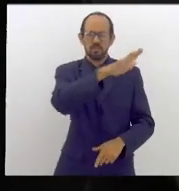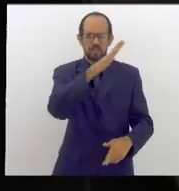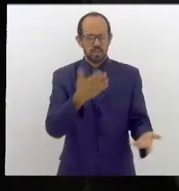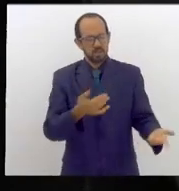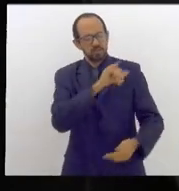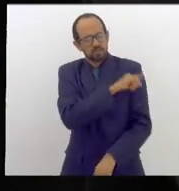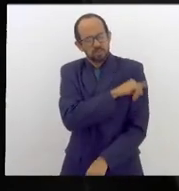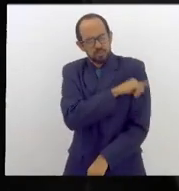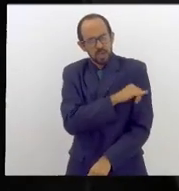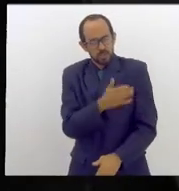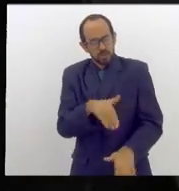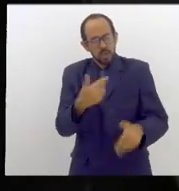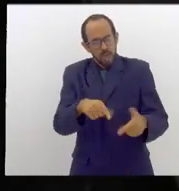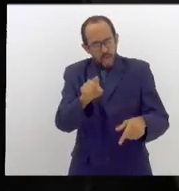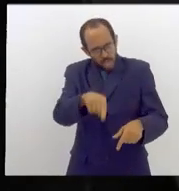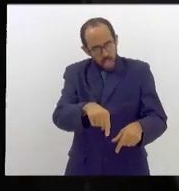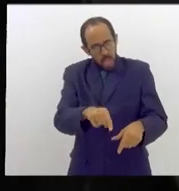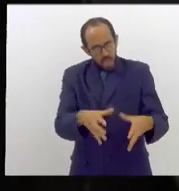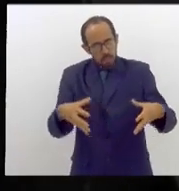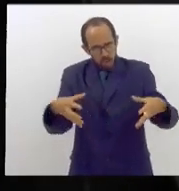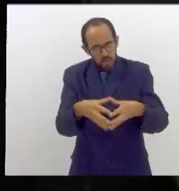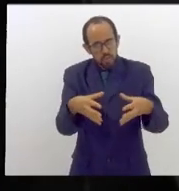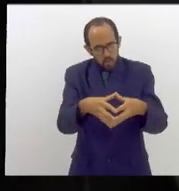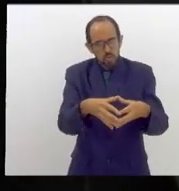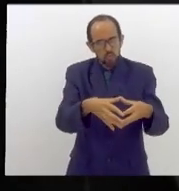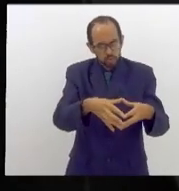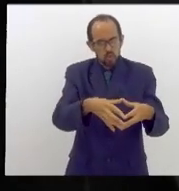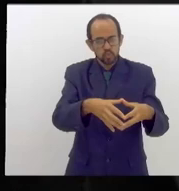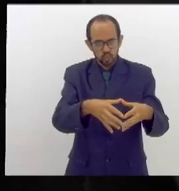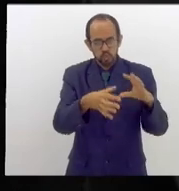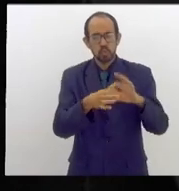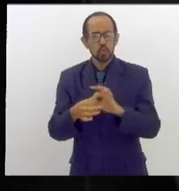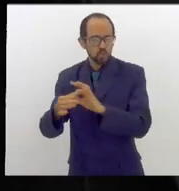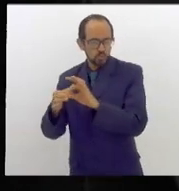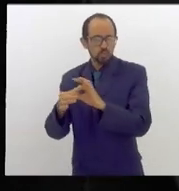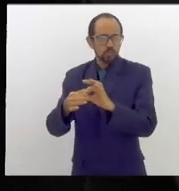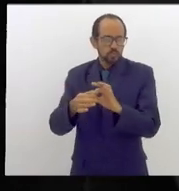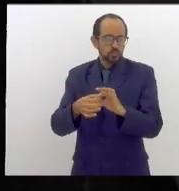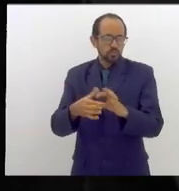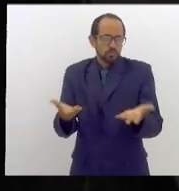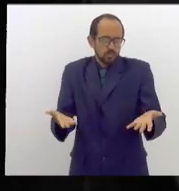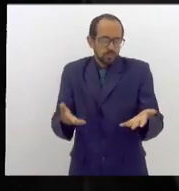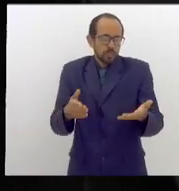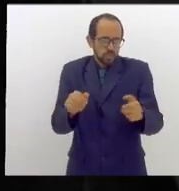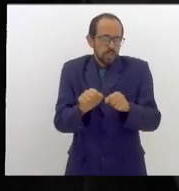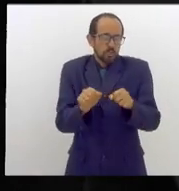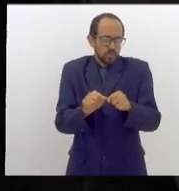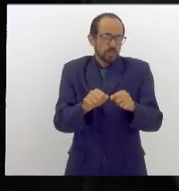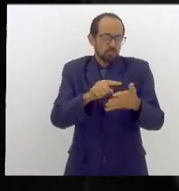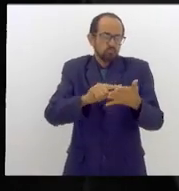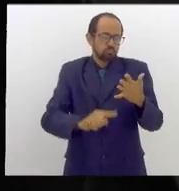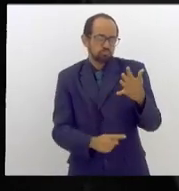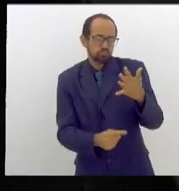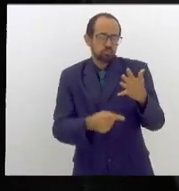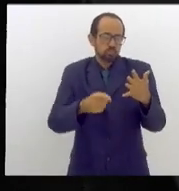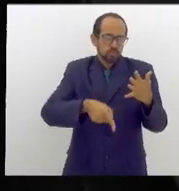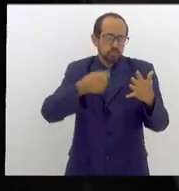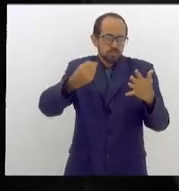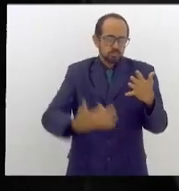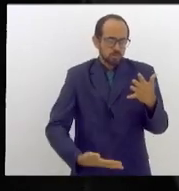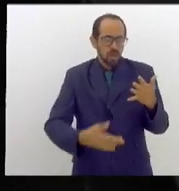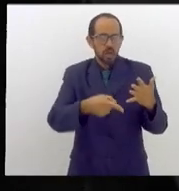esse conjunto de razões precisa elementos de contexto e para esses aspectos tópicos que eu aqui sumariamente